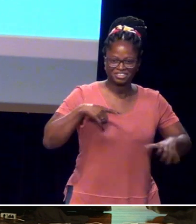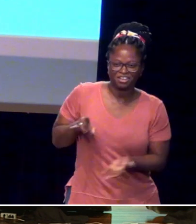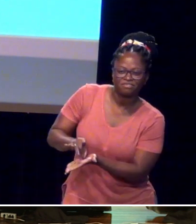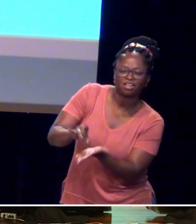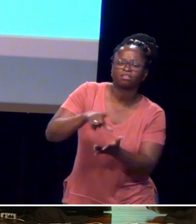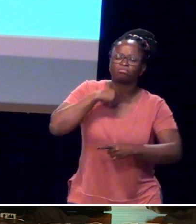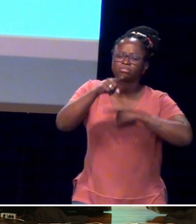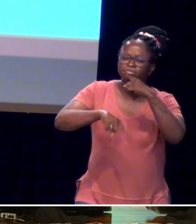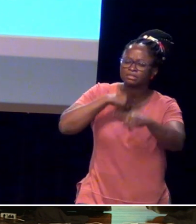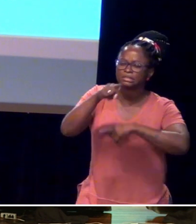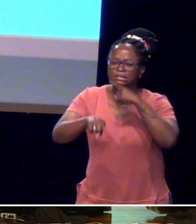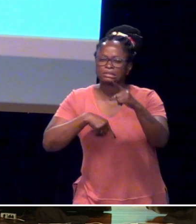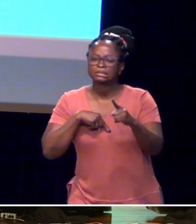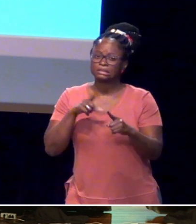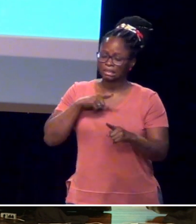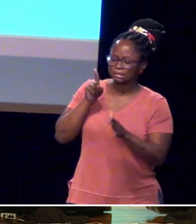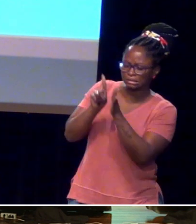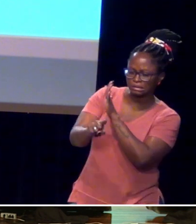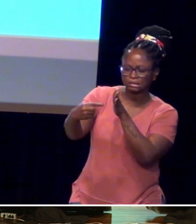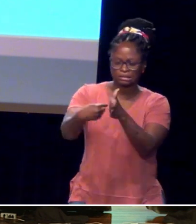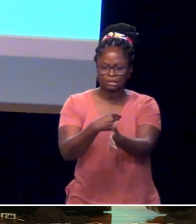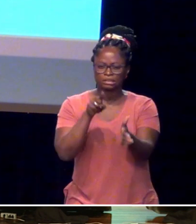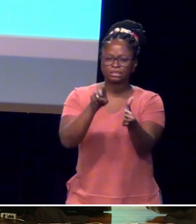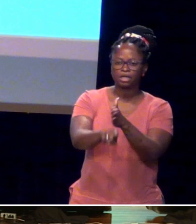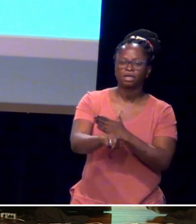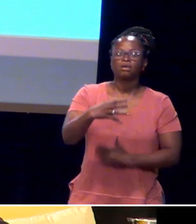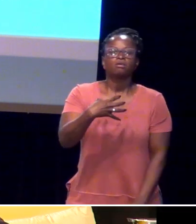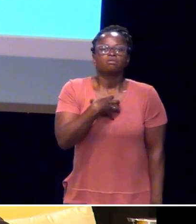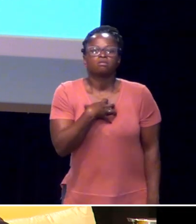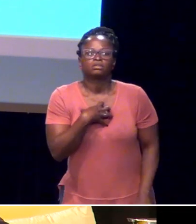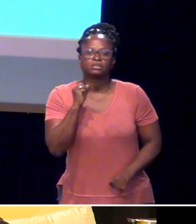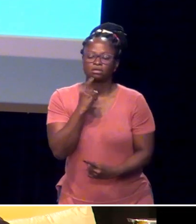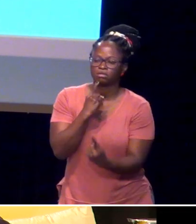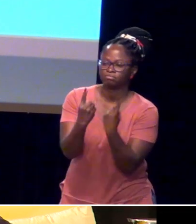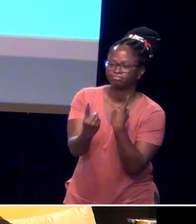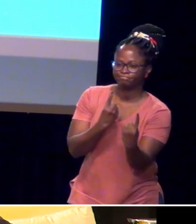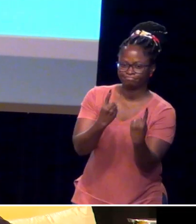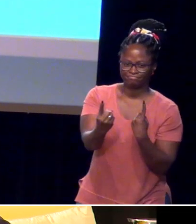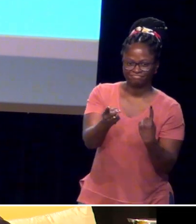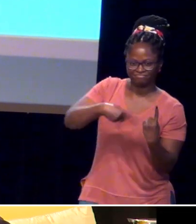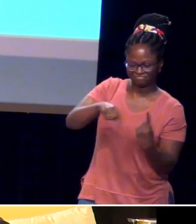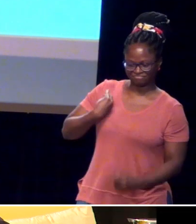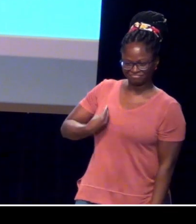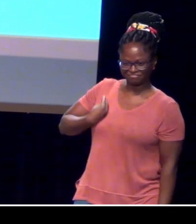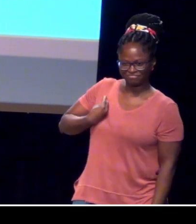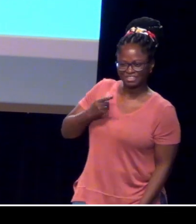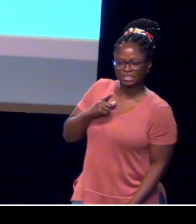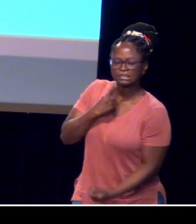é questionável. E as coisas só fazem sentido quando dialogam com a nossa